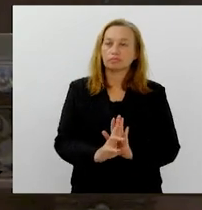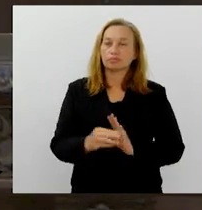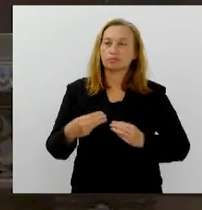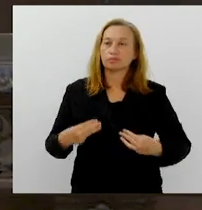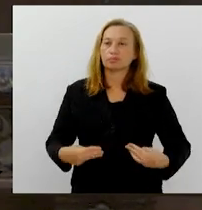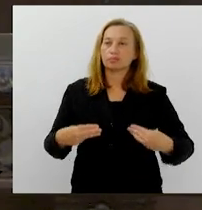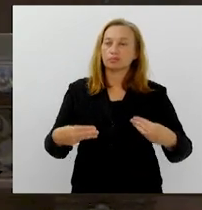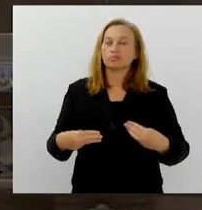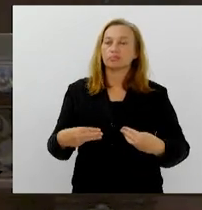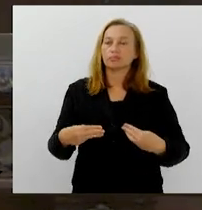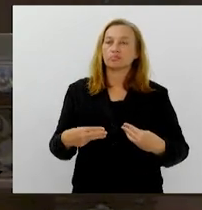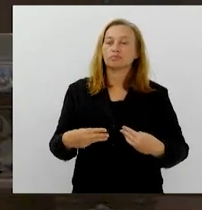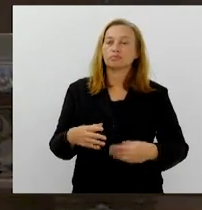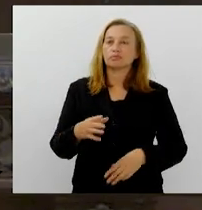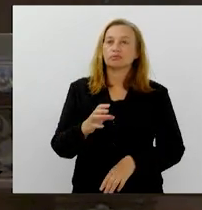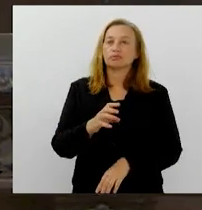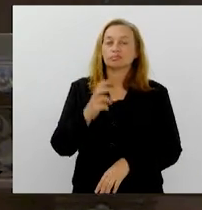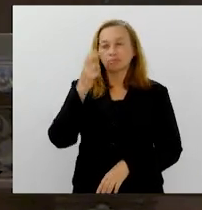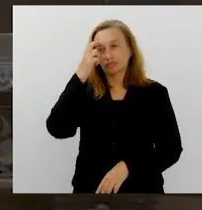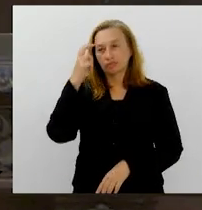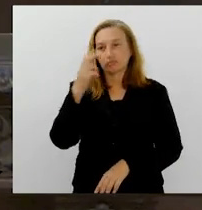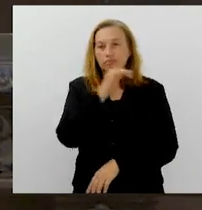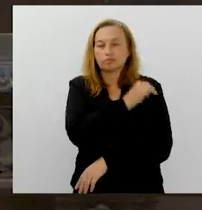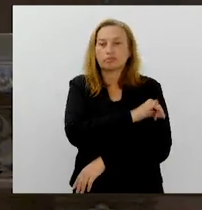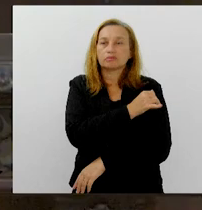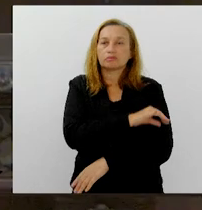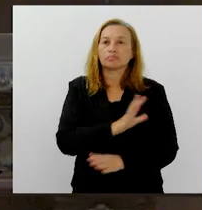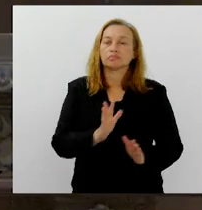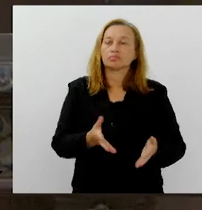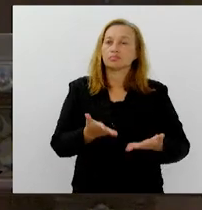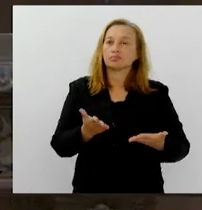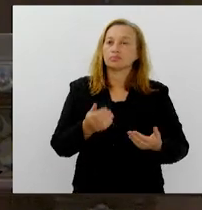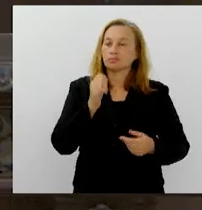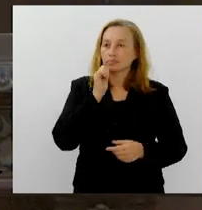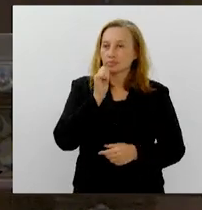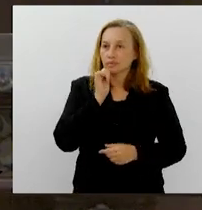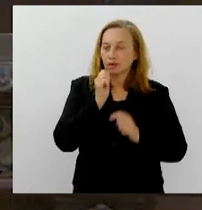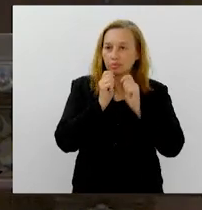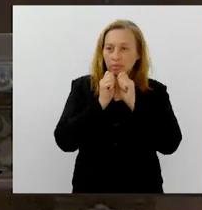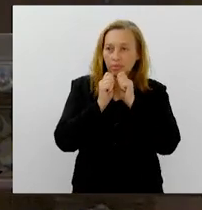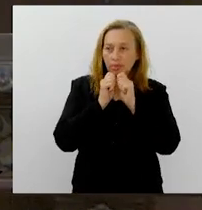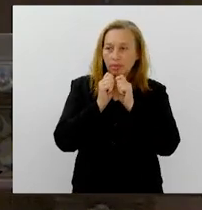no Rio de Janeiro, e passar a palavra para o último